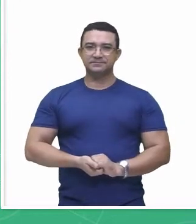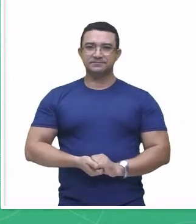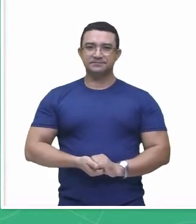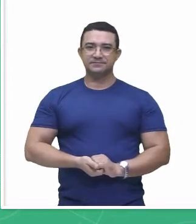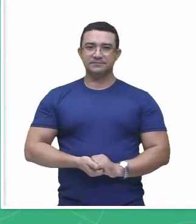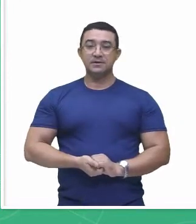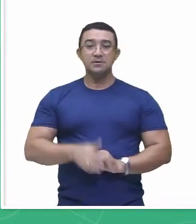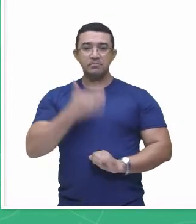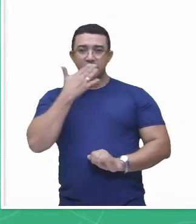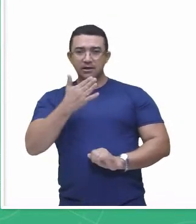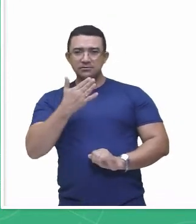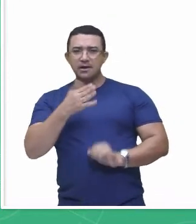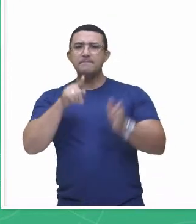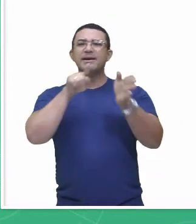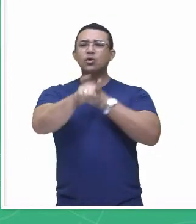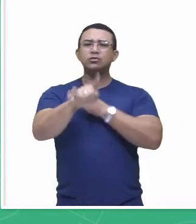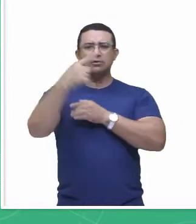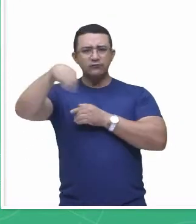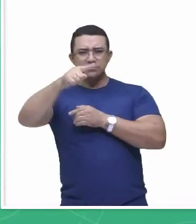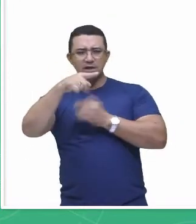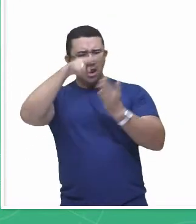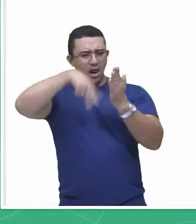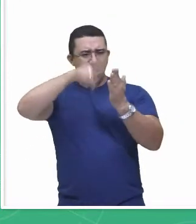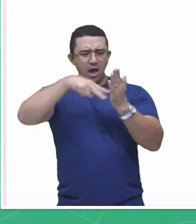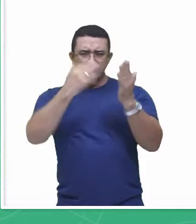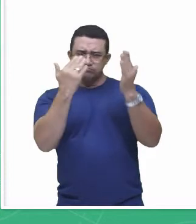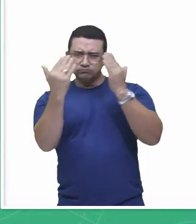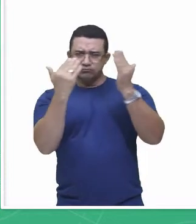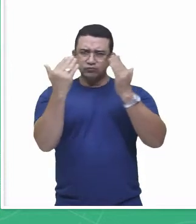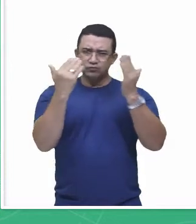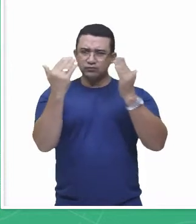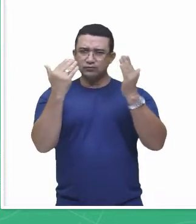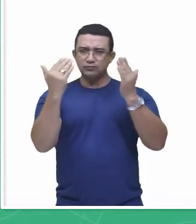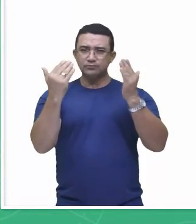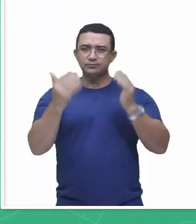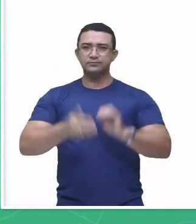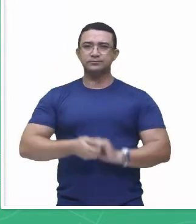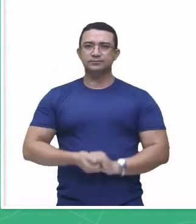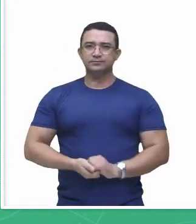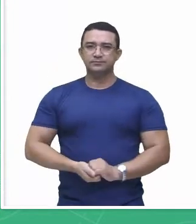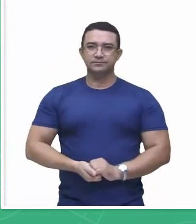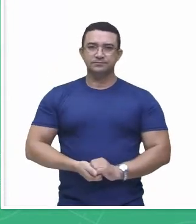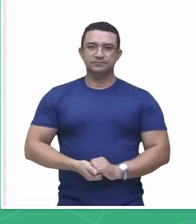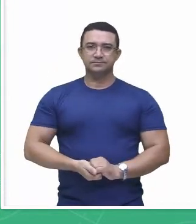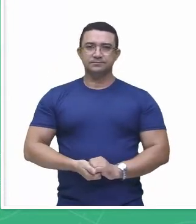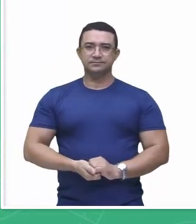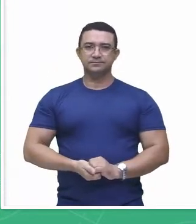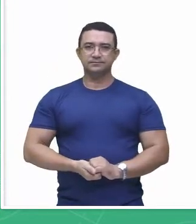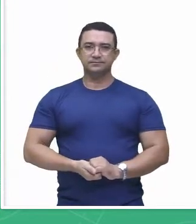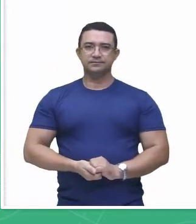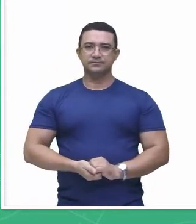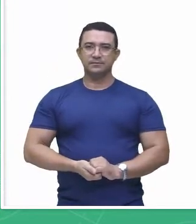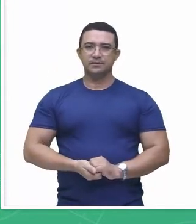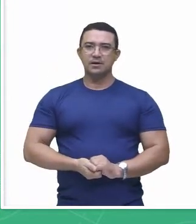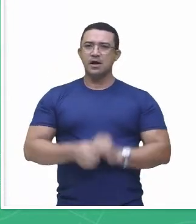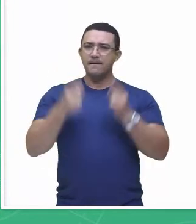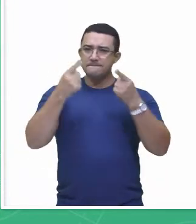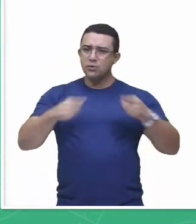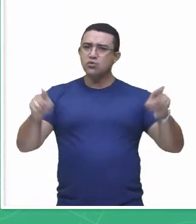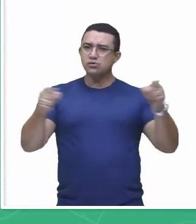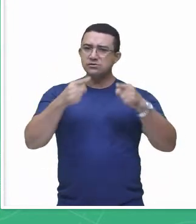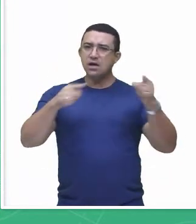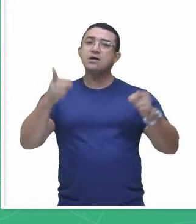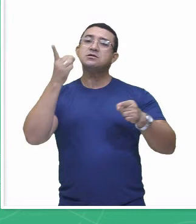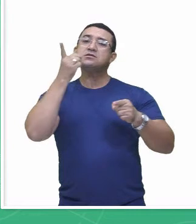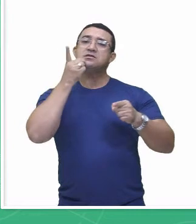vocês analisarem, olha. Leia o trecho. Vejamos. Leia o trecho da questão